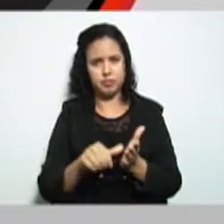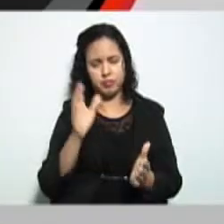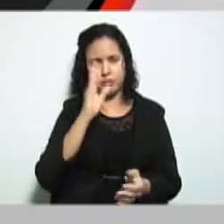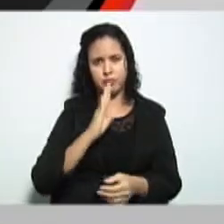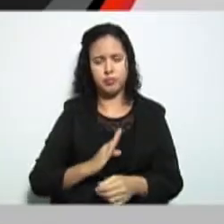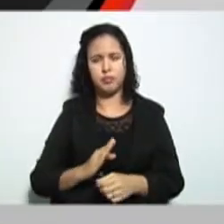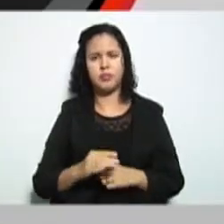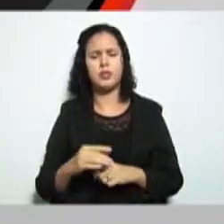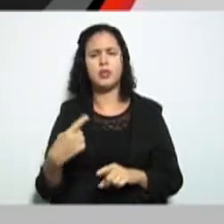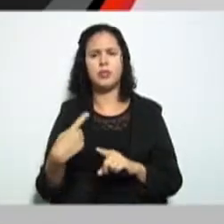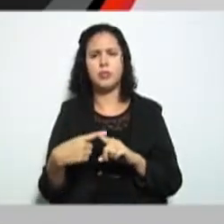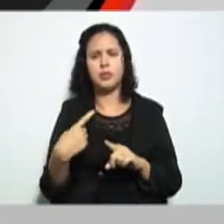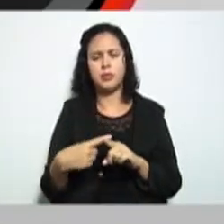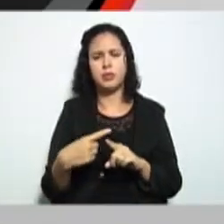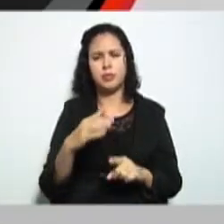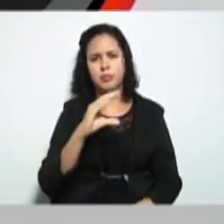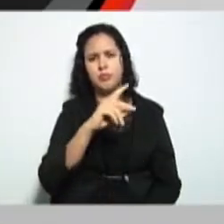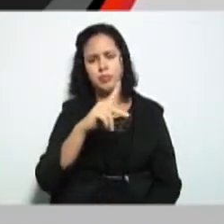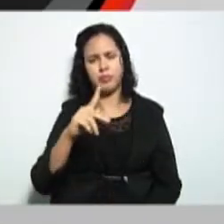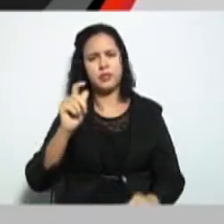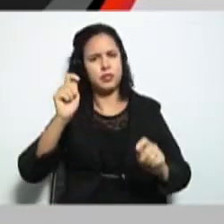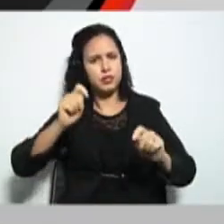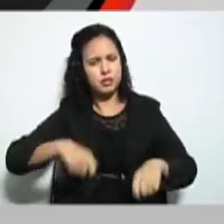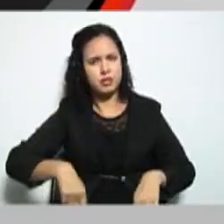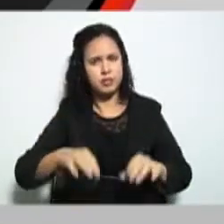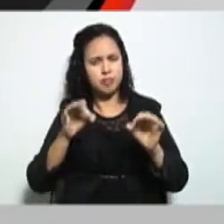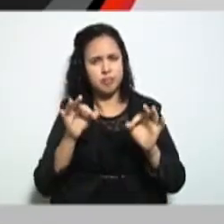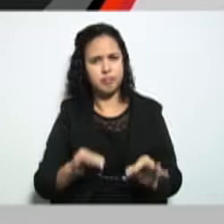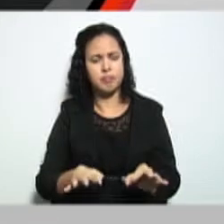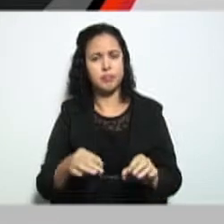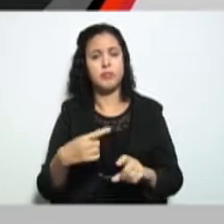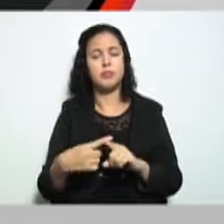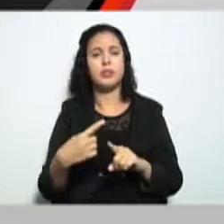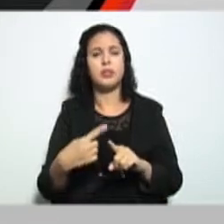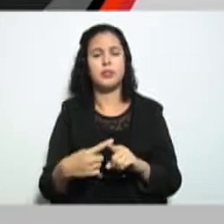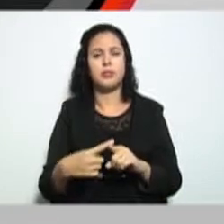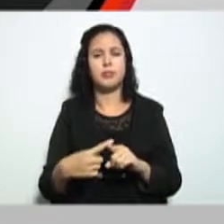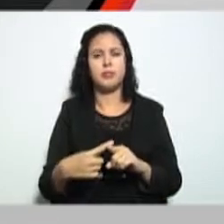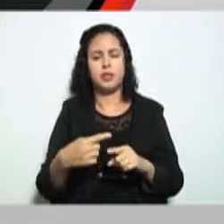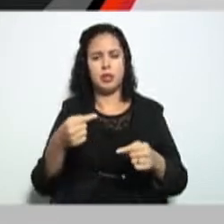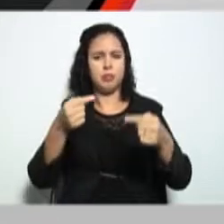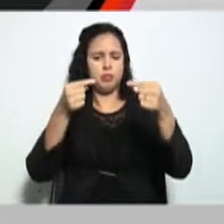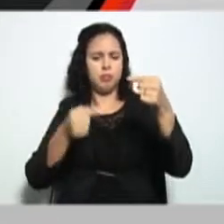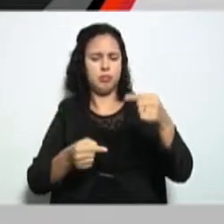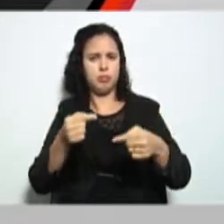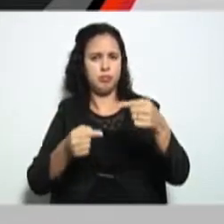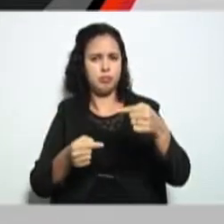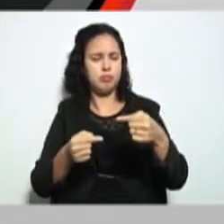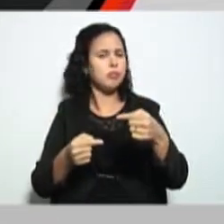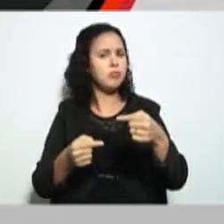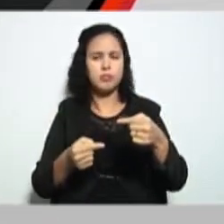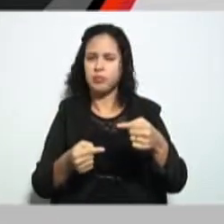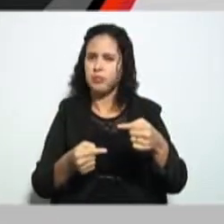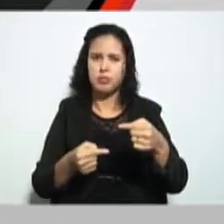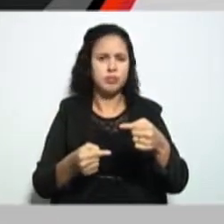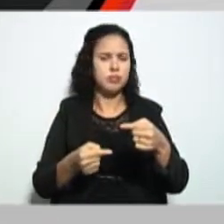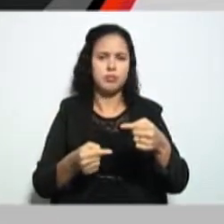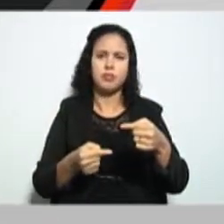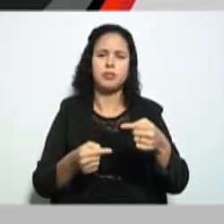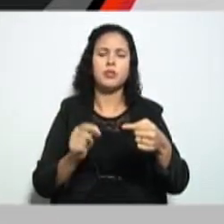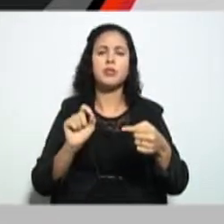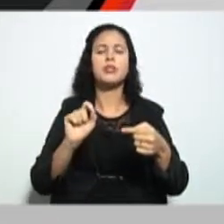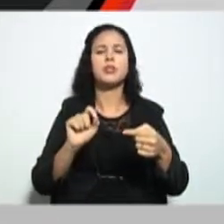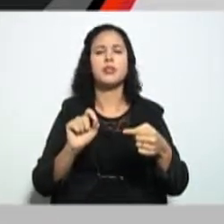E sabe por que o cooperativismo dá certo? Porque ao invés de competirem entre si em alguma atividade